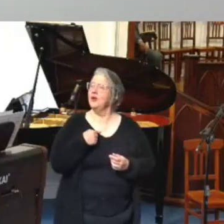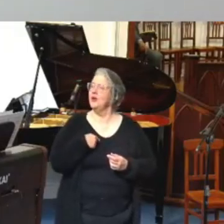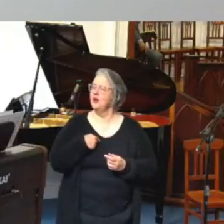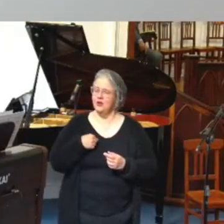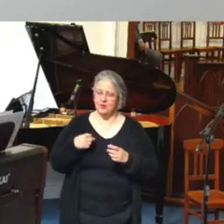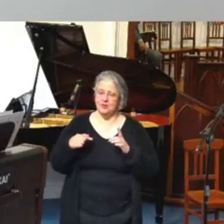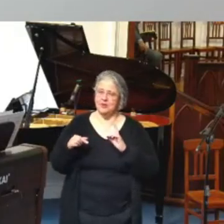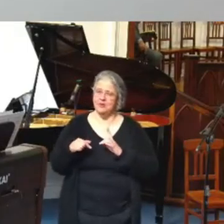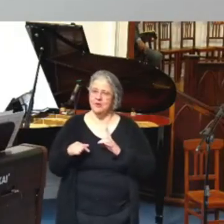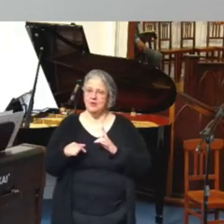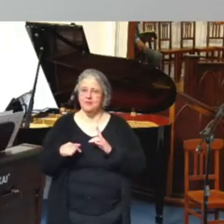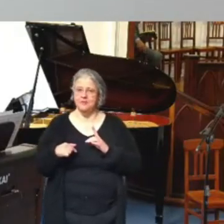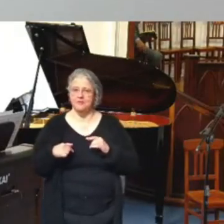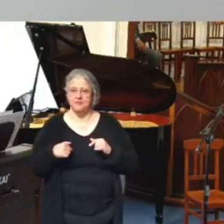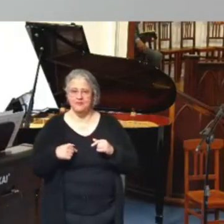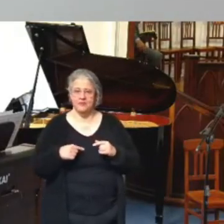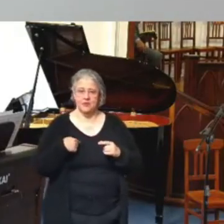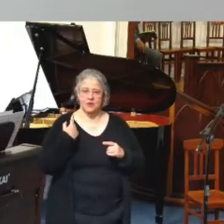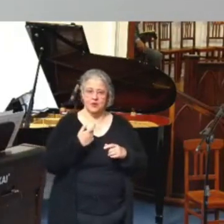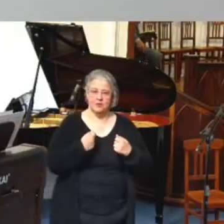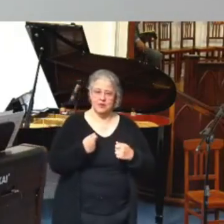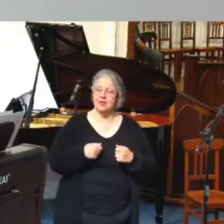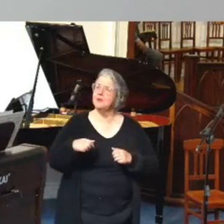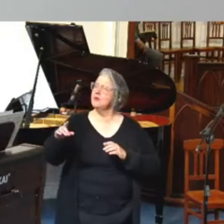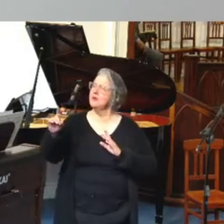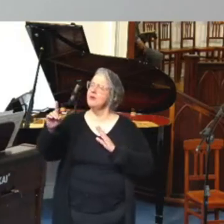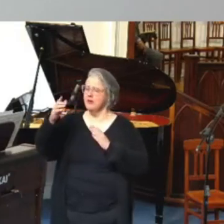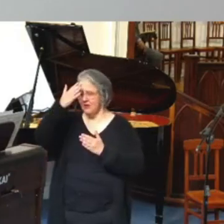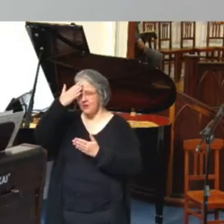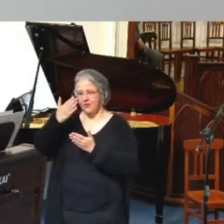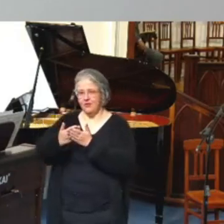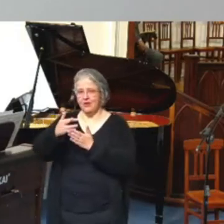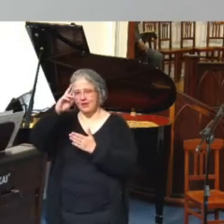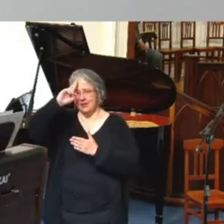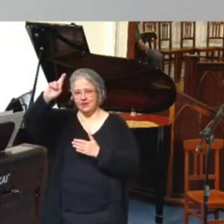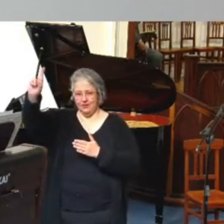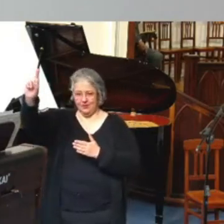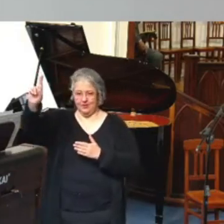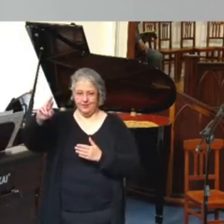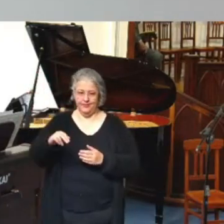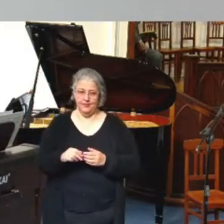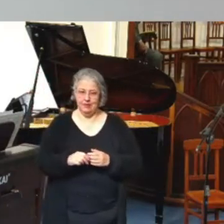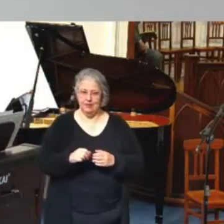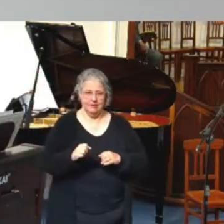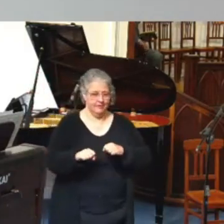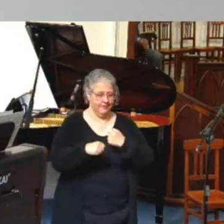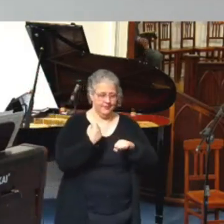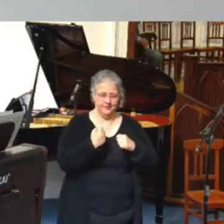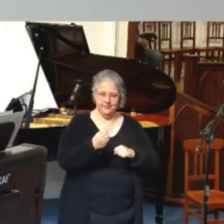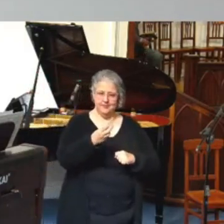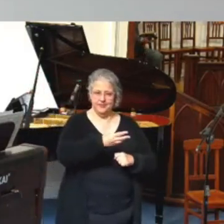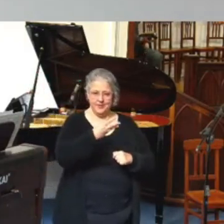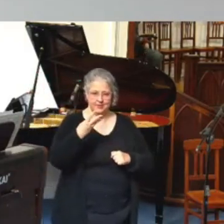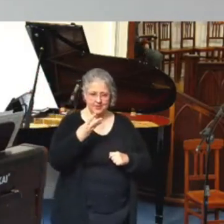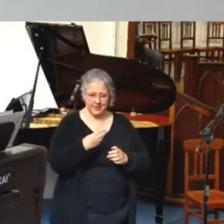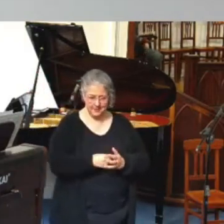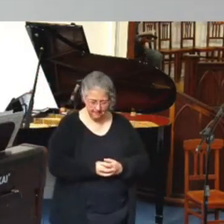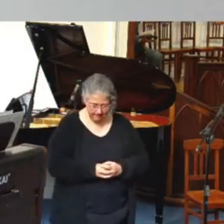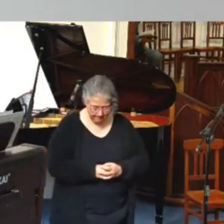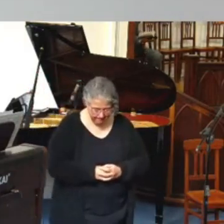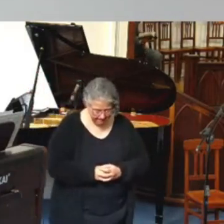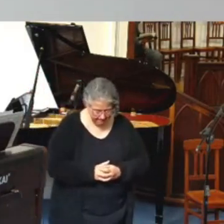um Davi mais confiante no Senhor. Se você for ao Salmo 3, Davi está revelando